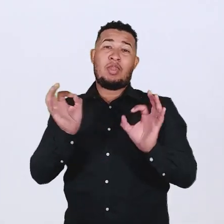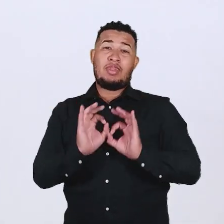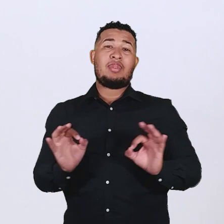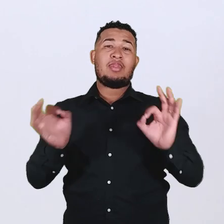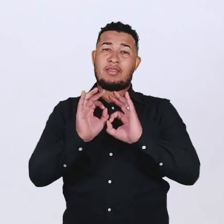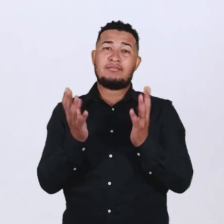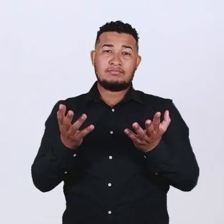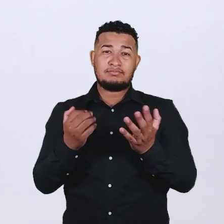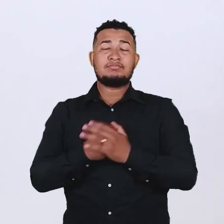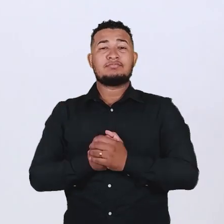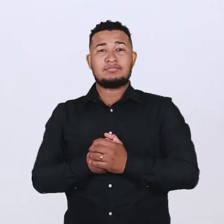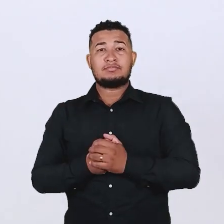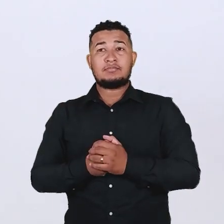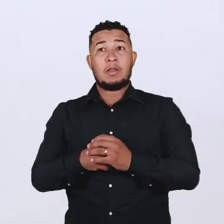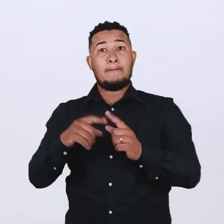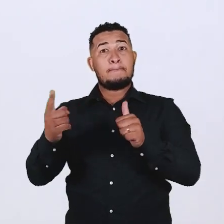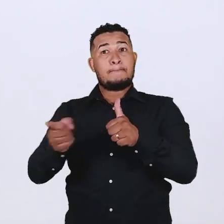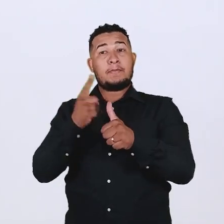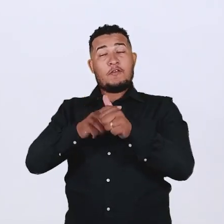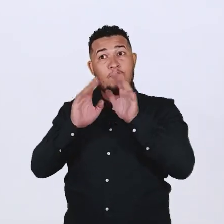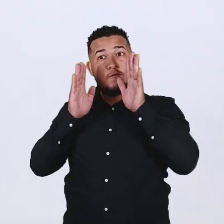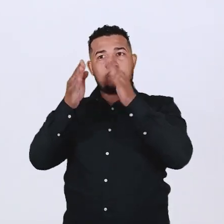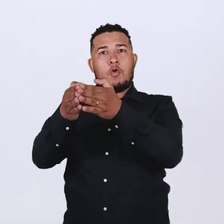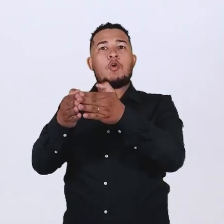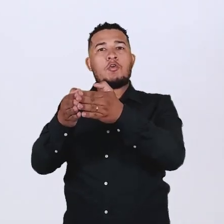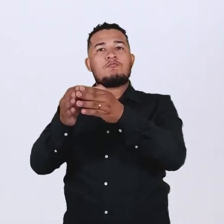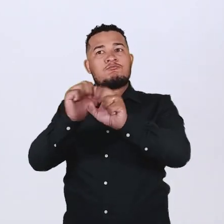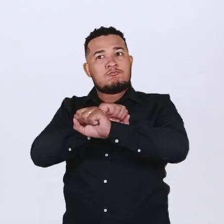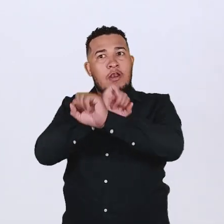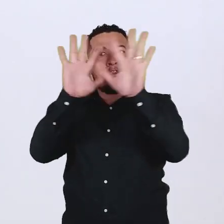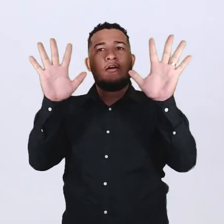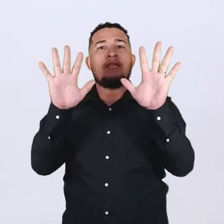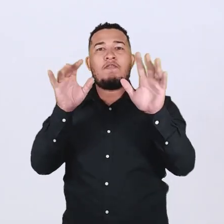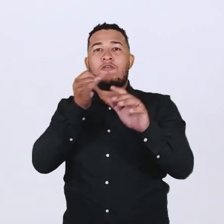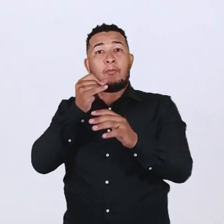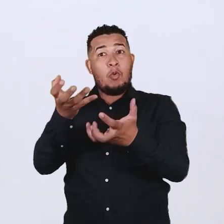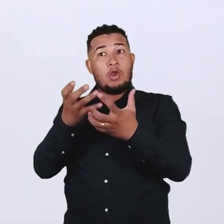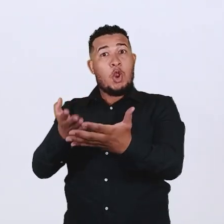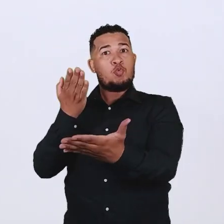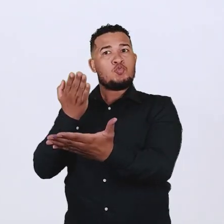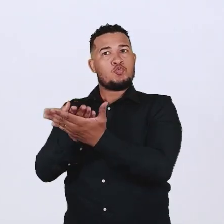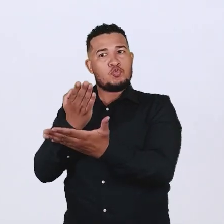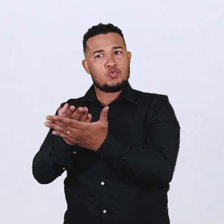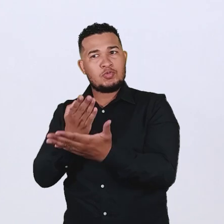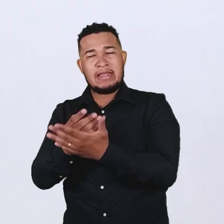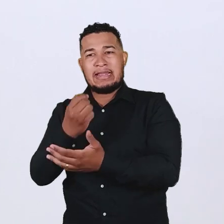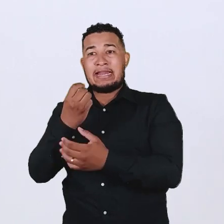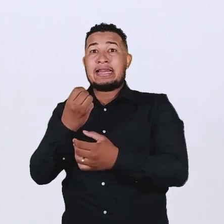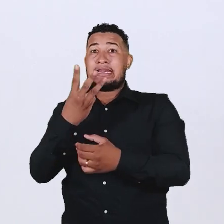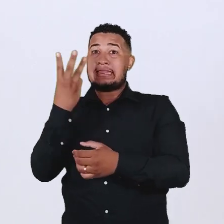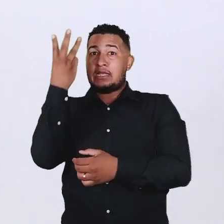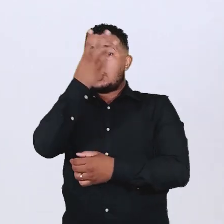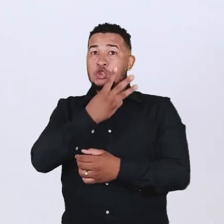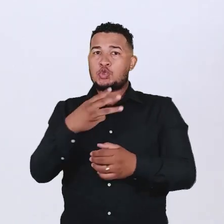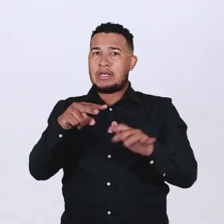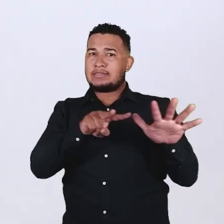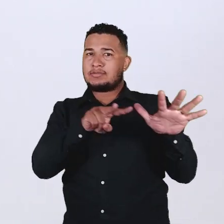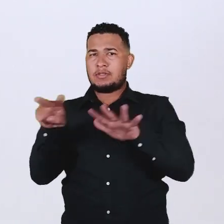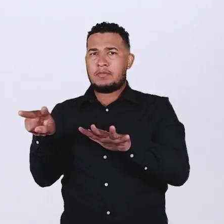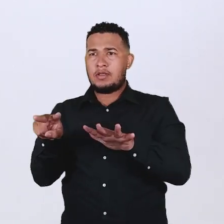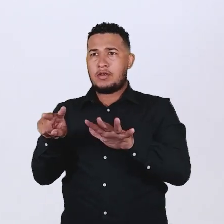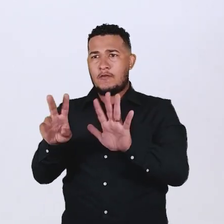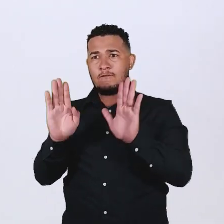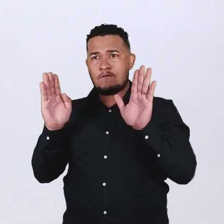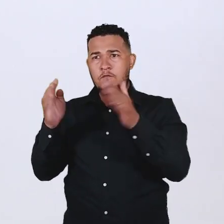não vai a lugar nenhum. Então, o primeiro ponto, você tem um foco, uma clareza. Eu quero estudar 3 horas por